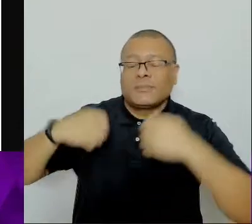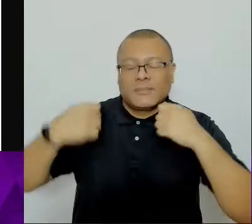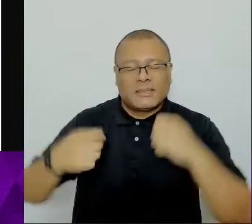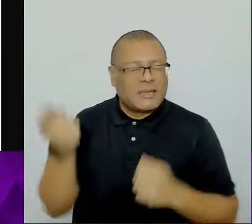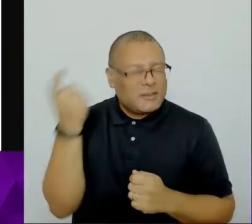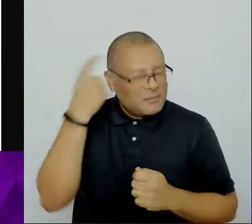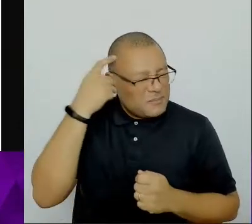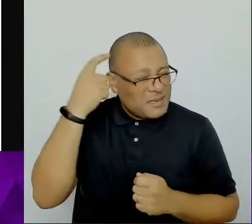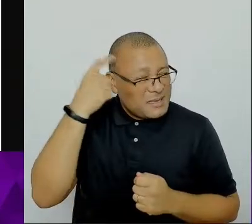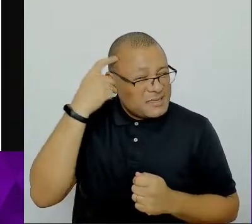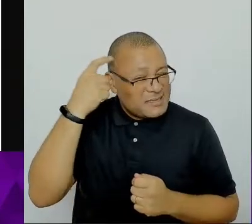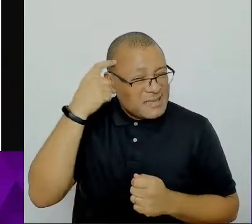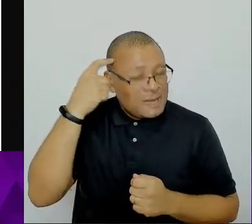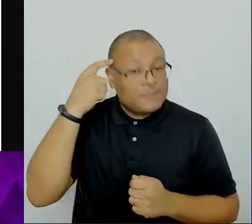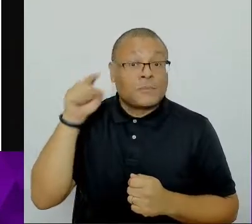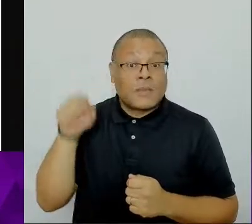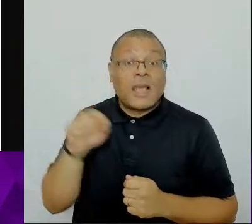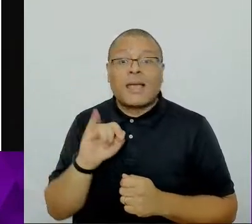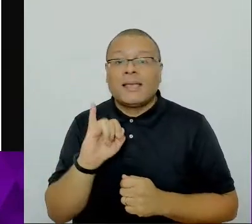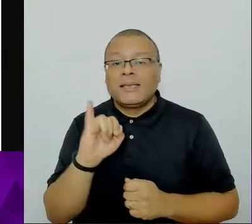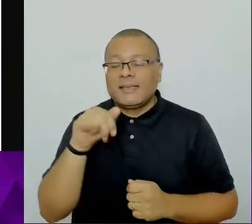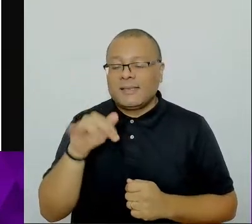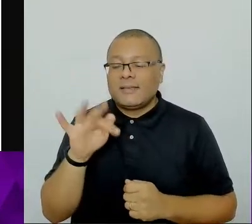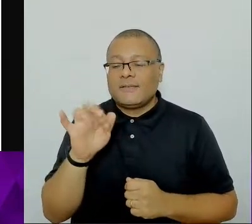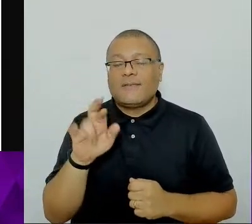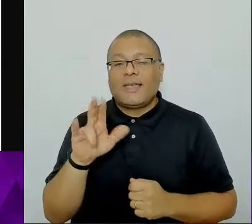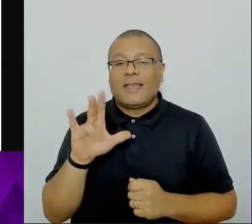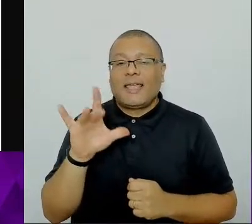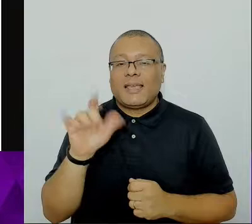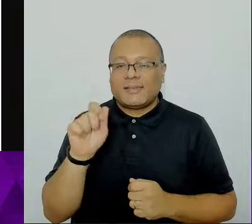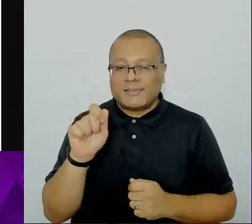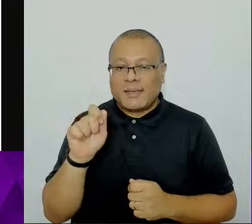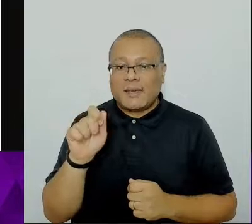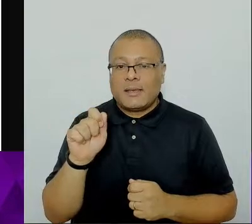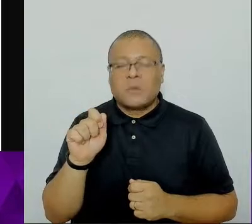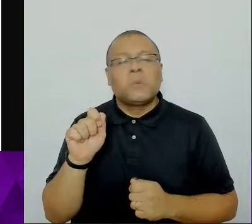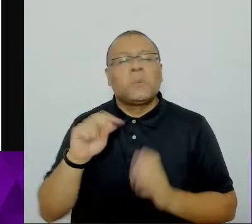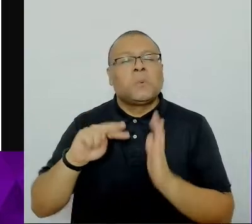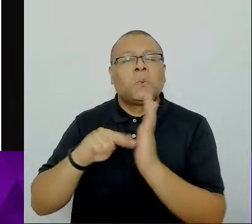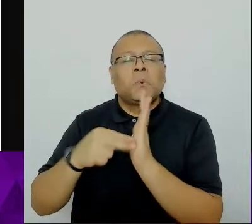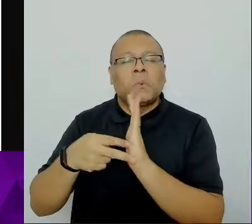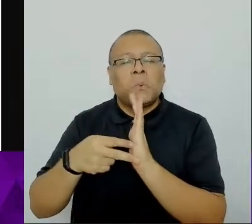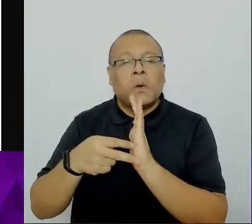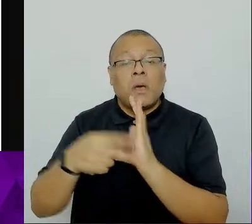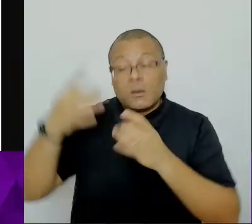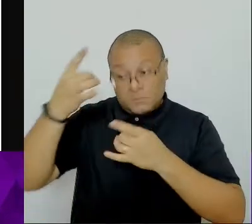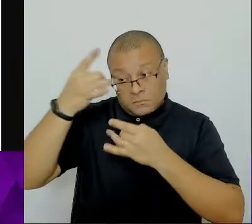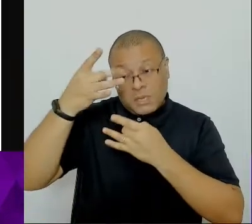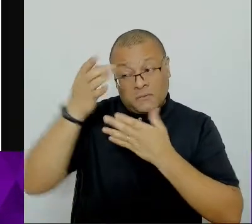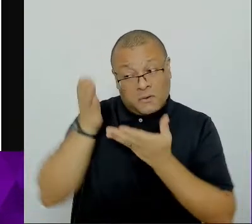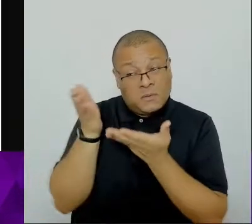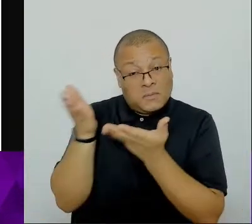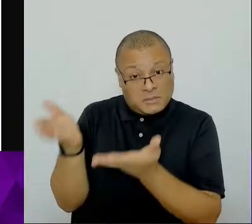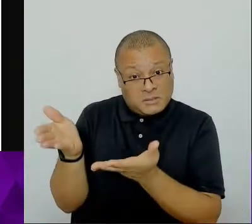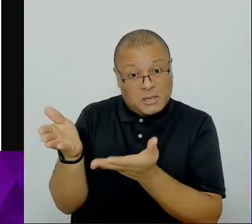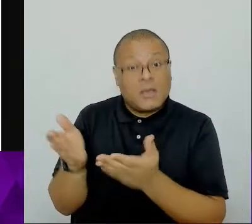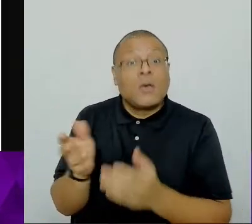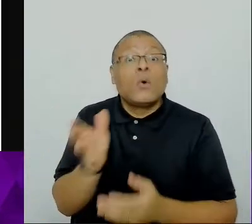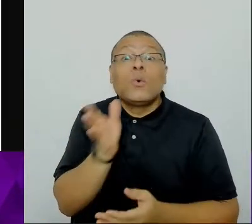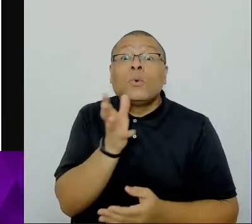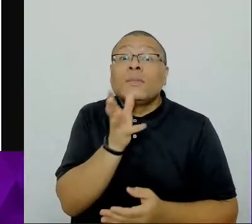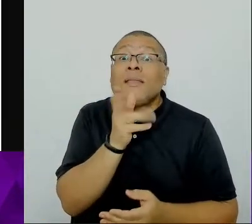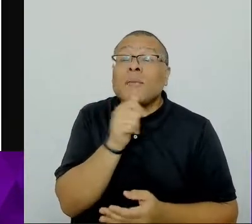na inferência, né? Então, no momento que eu coloco esse modelo em produção, qual que é o desempenho desse modelo, qual que é a latência, qual que é o tempo